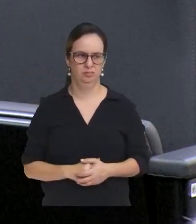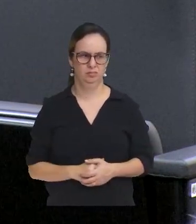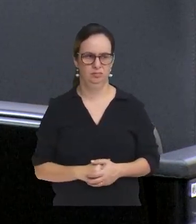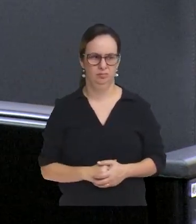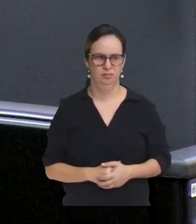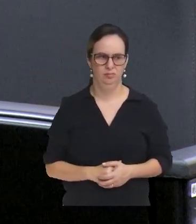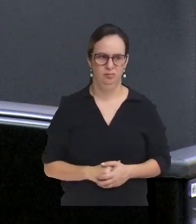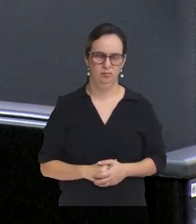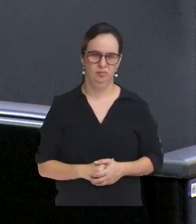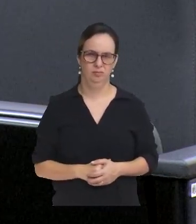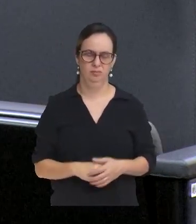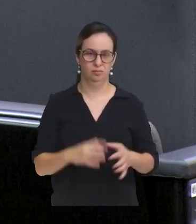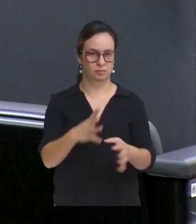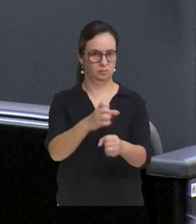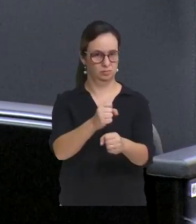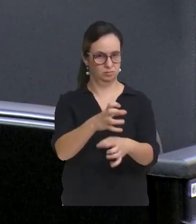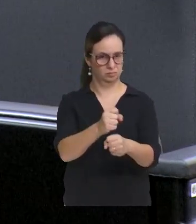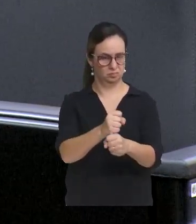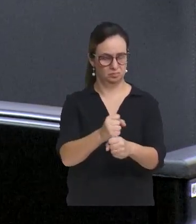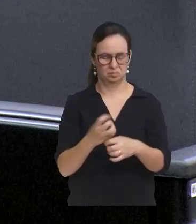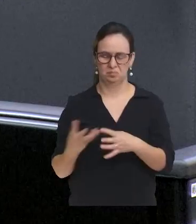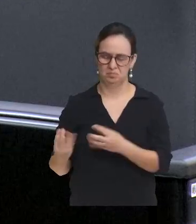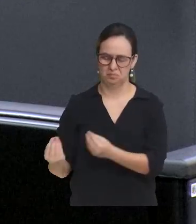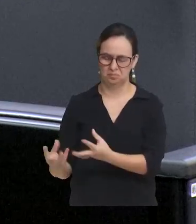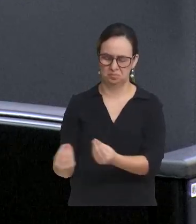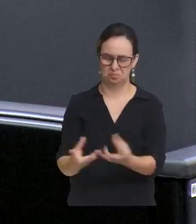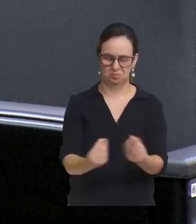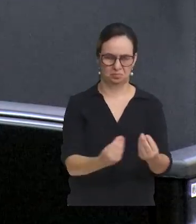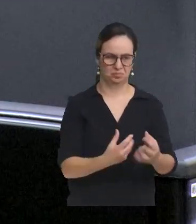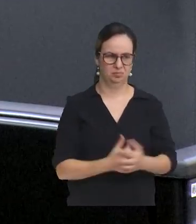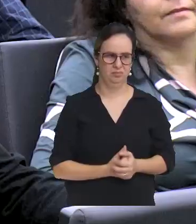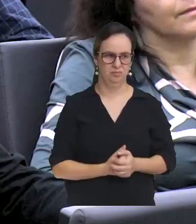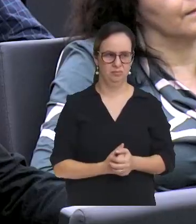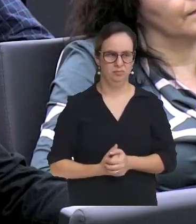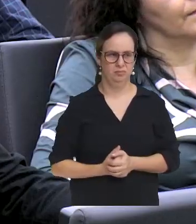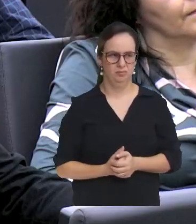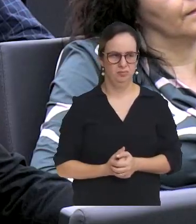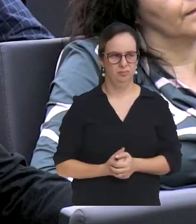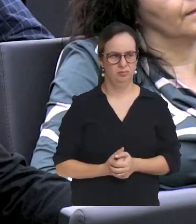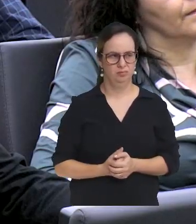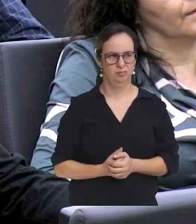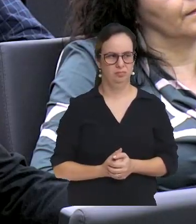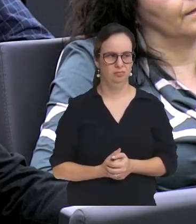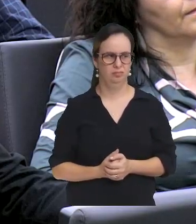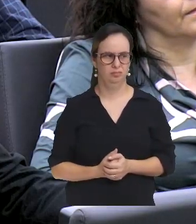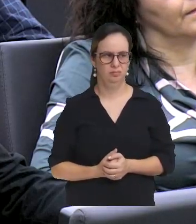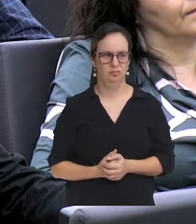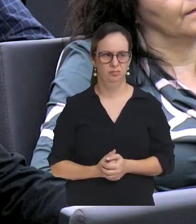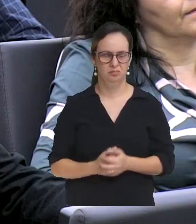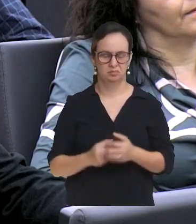agregar muita gente, agregar vários fatores, agregar uma série de